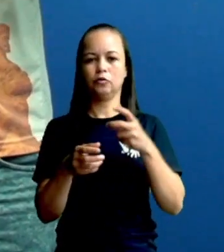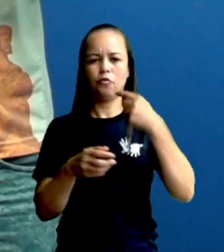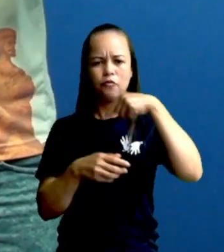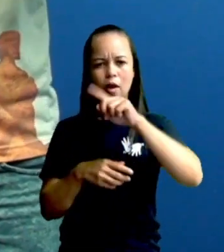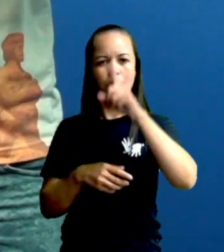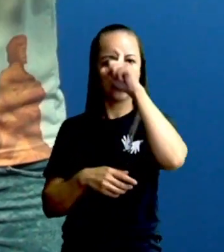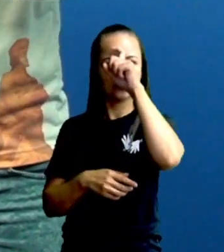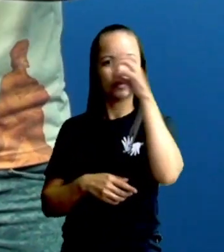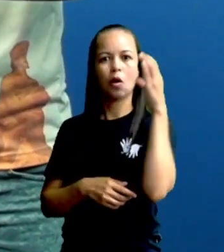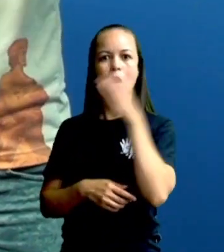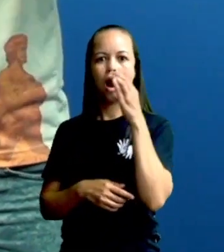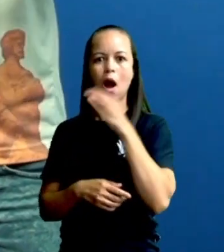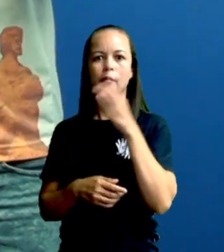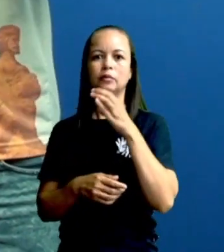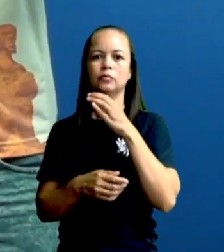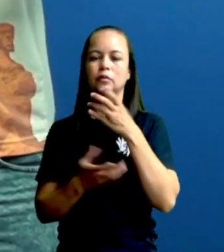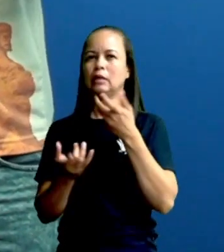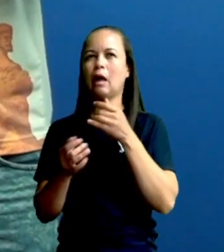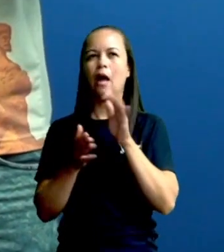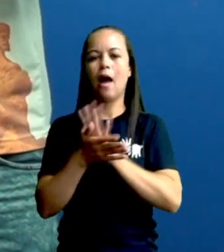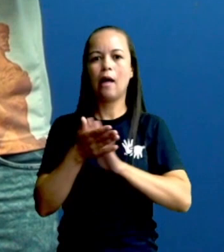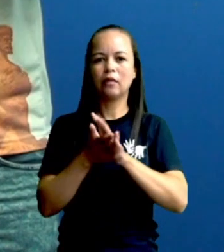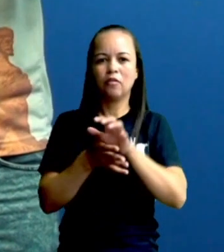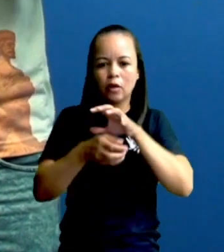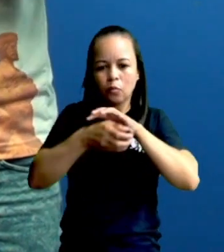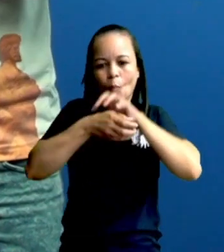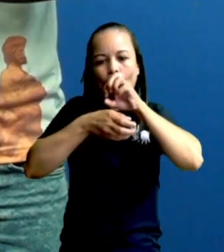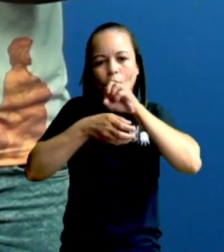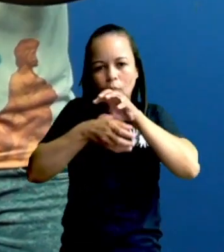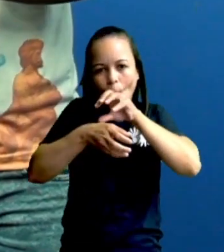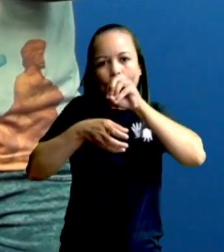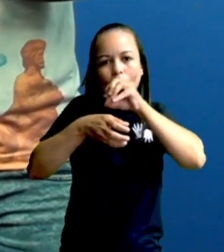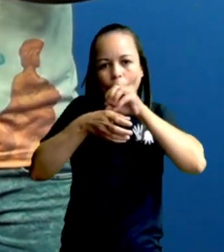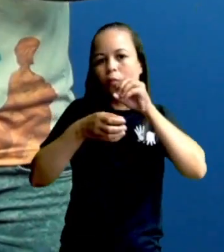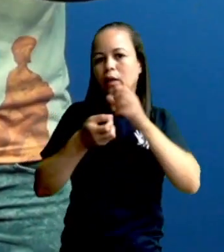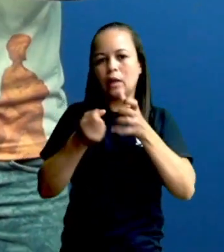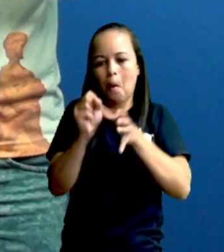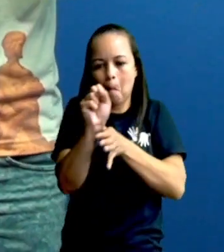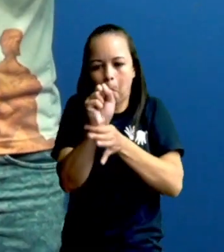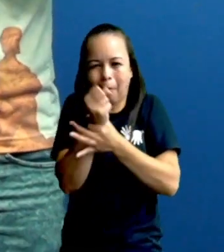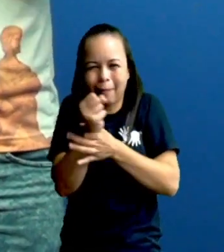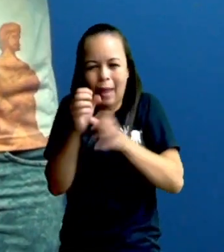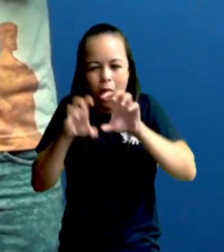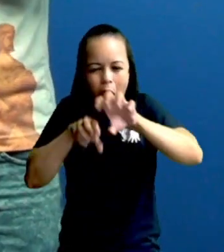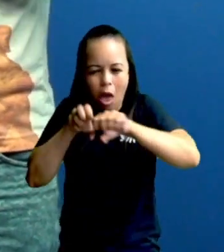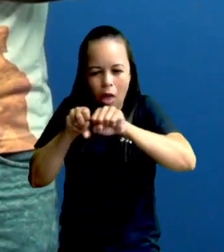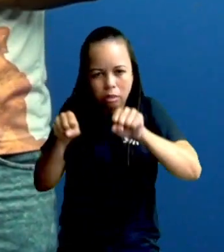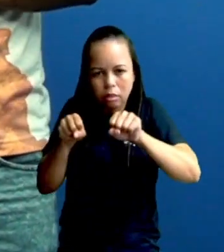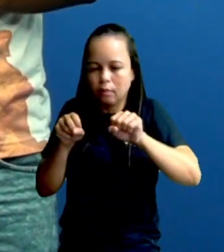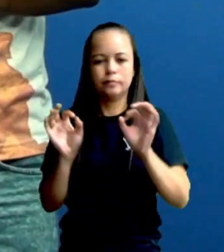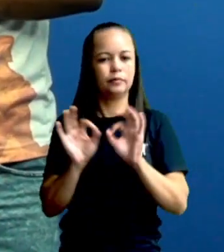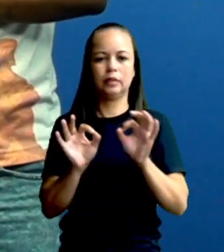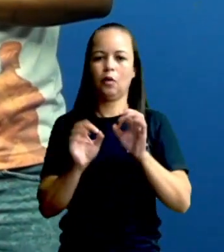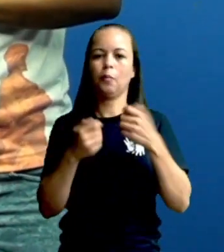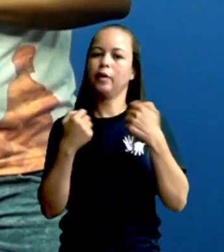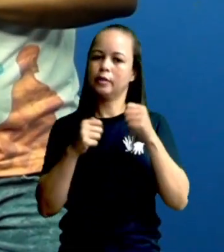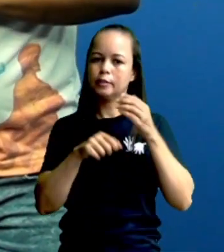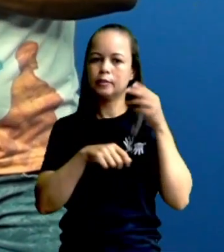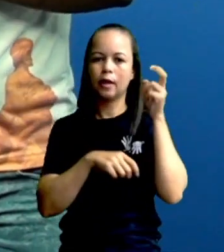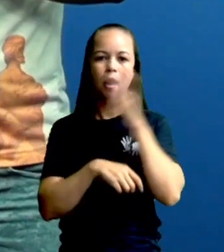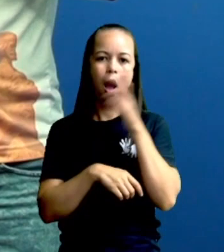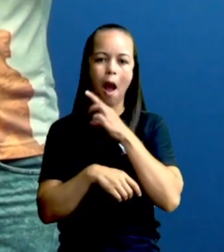ficar chupando veneno, apertando o braço, amarrando o braço com um torniquete, com nada. Vai logo correndo atrás de uma